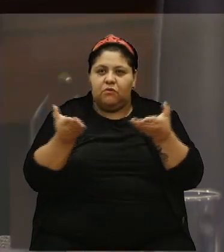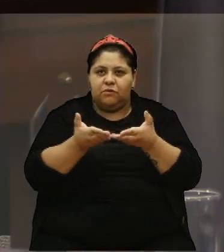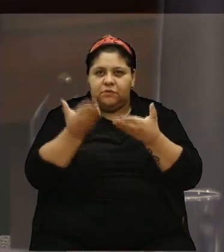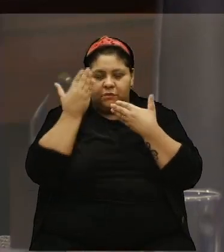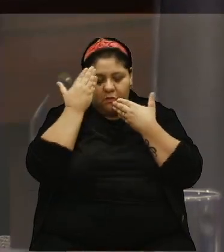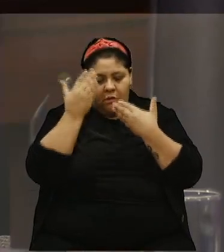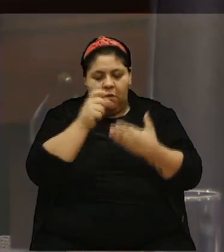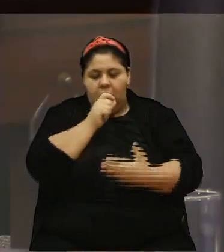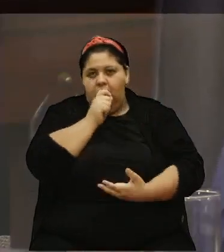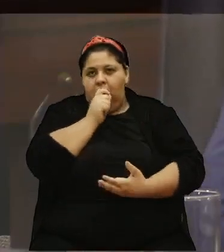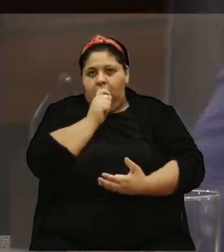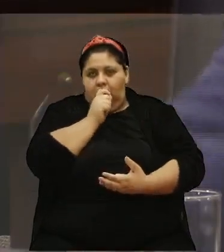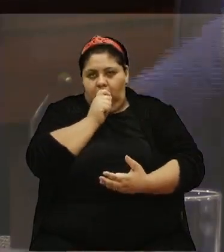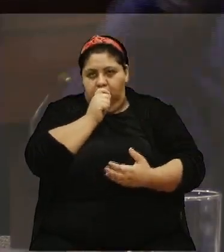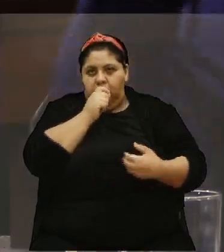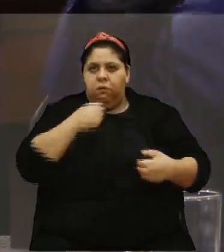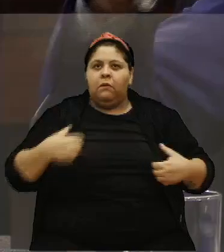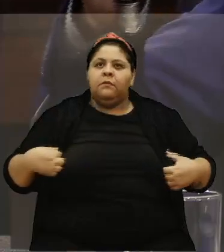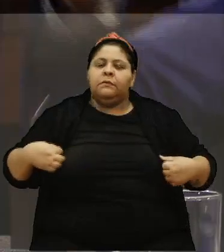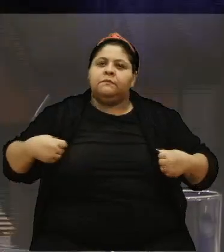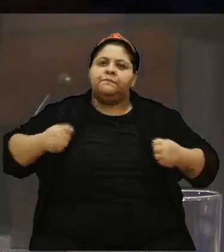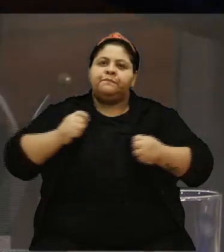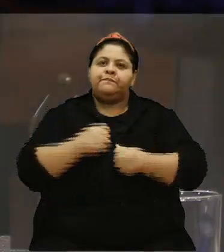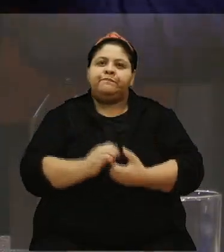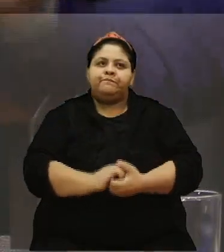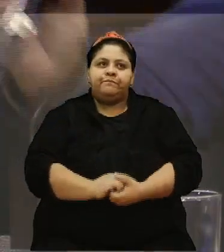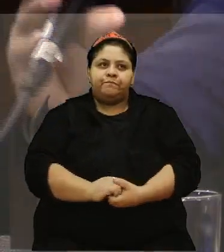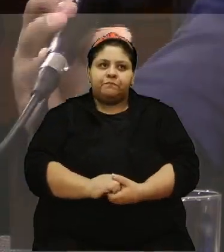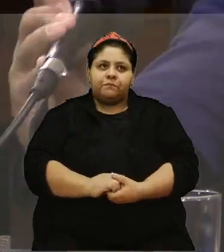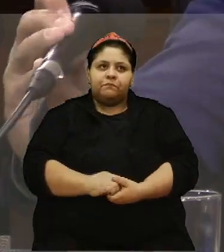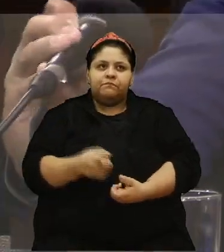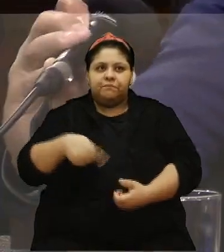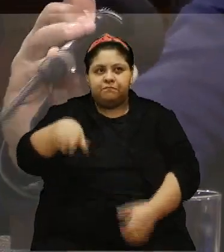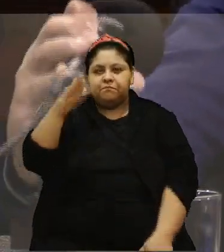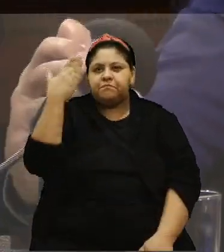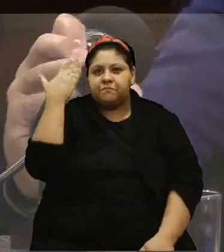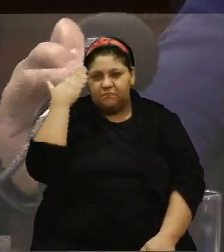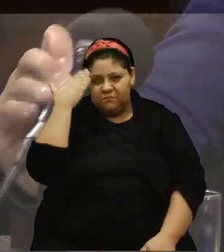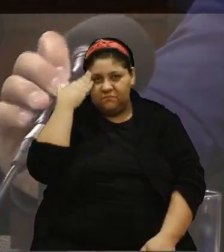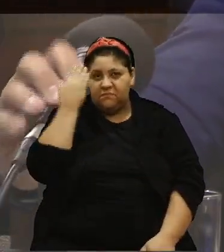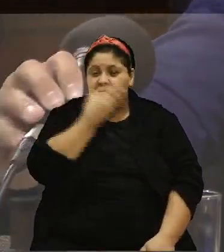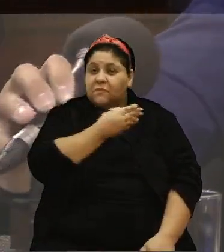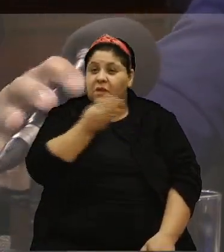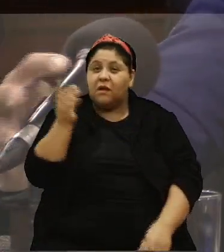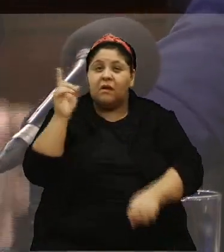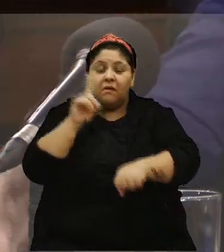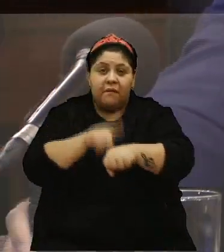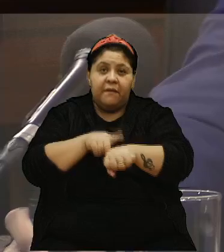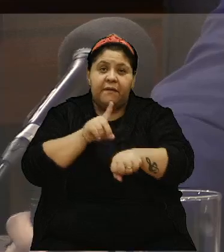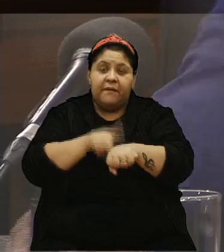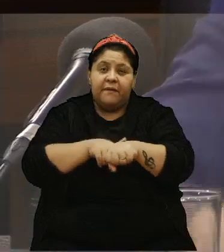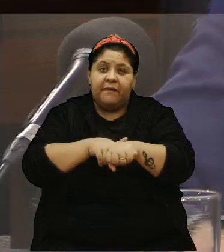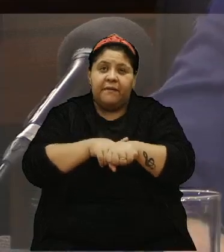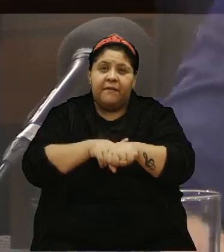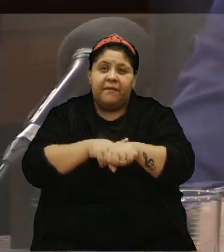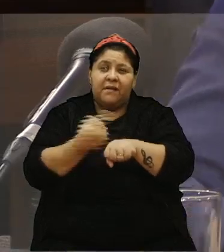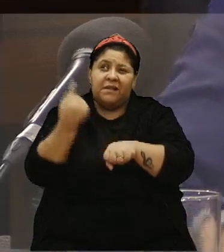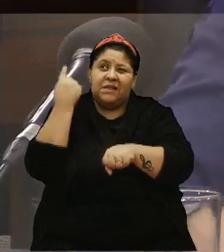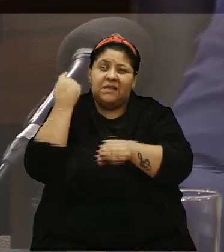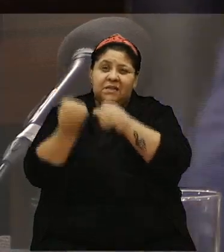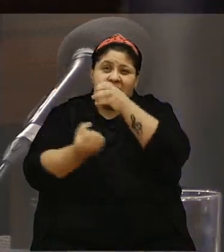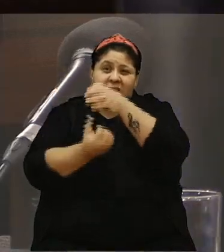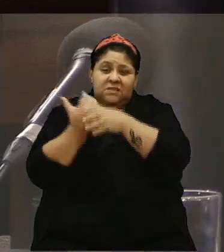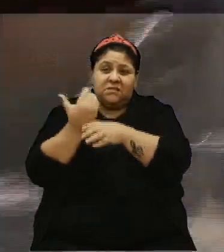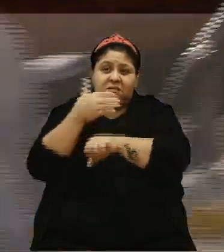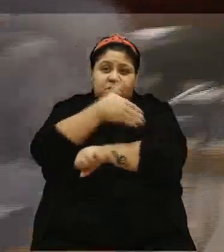Obrigado. Obrigado, vereador Aldonei. A gente sabe que há muitos anos desde que foi feita, né, essa